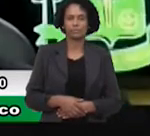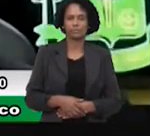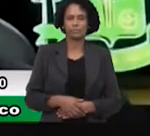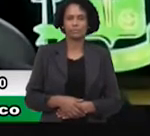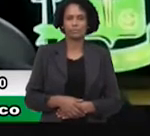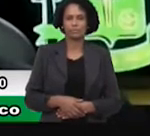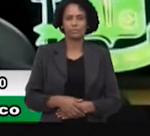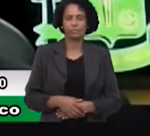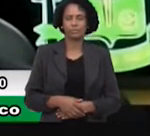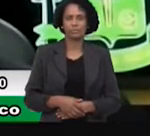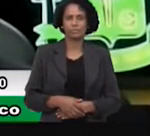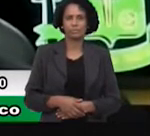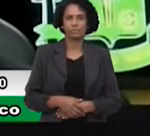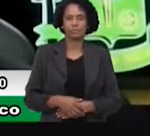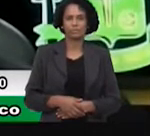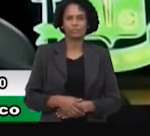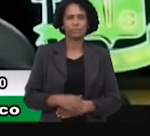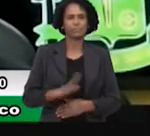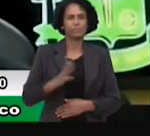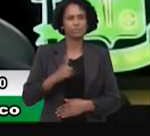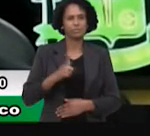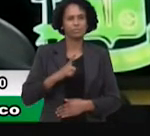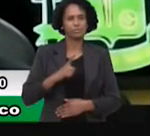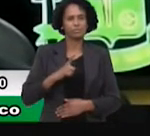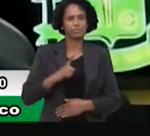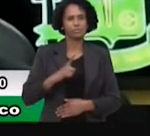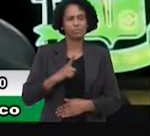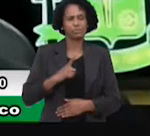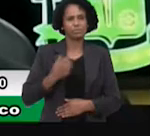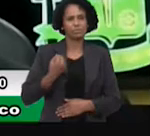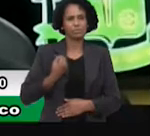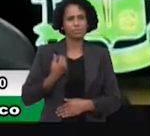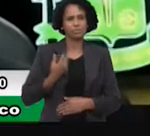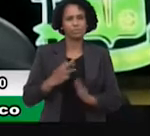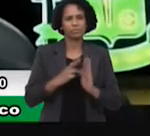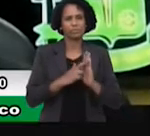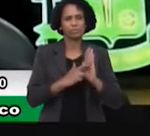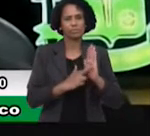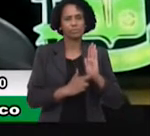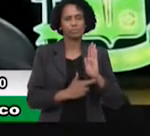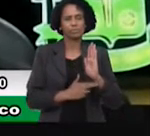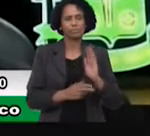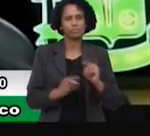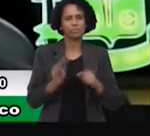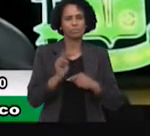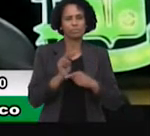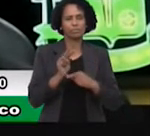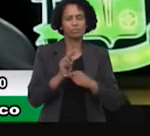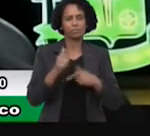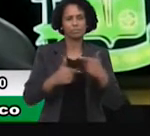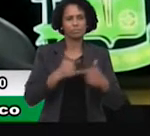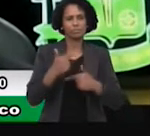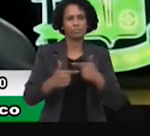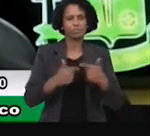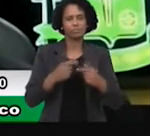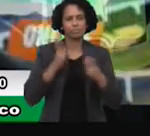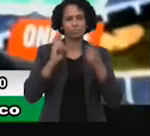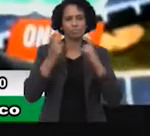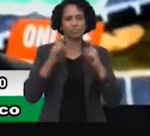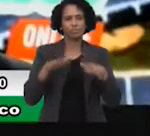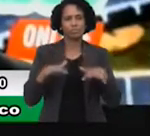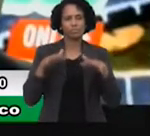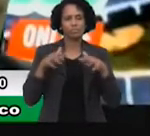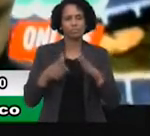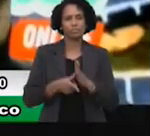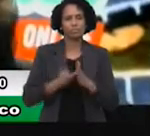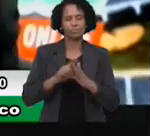Havendo o número regimental sobre a proteção de Deus, iniciamos o nosso trabalho. Está em discussão a ata da sessão anterior. Não havendo quem queira